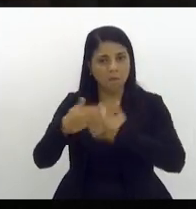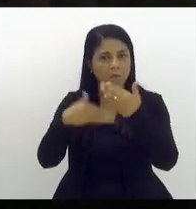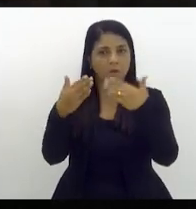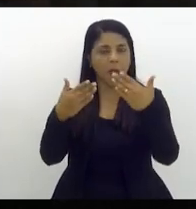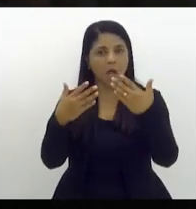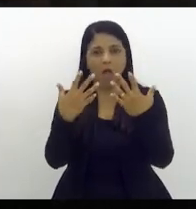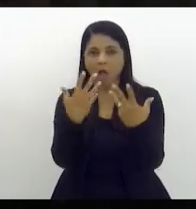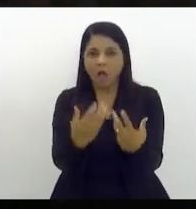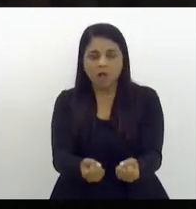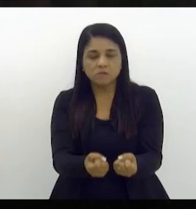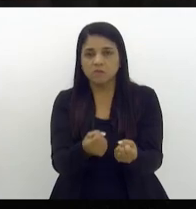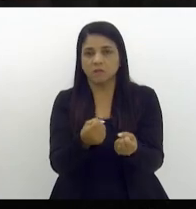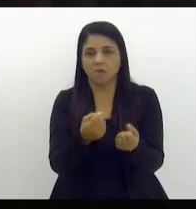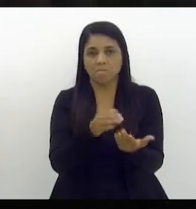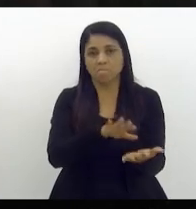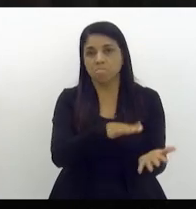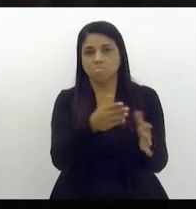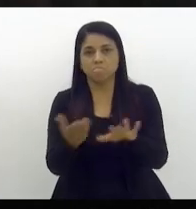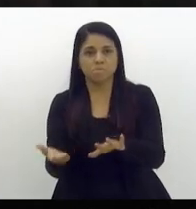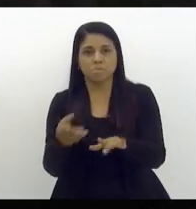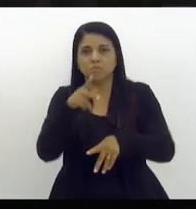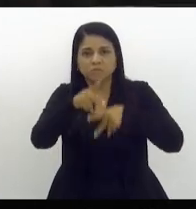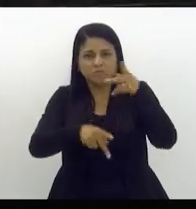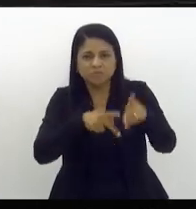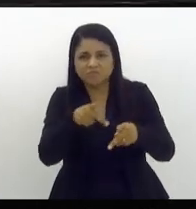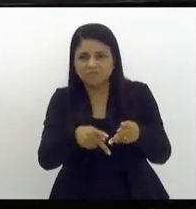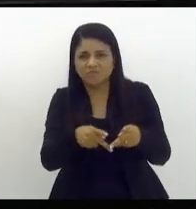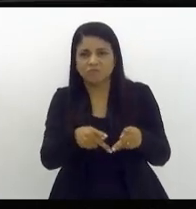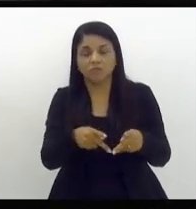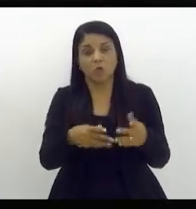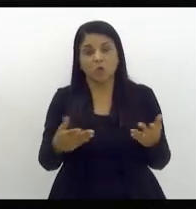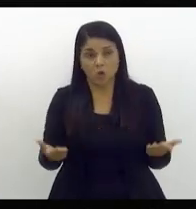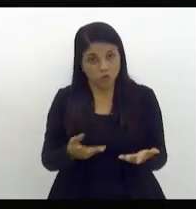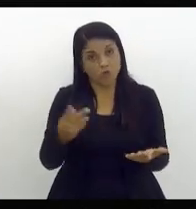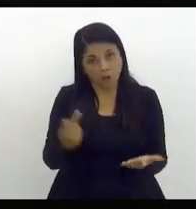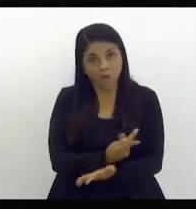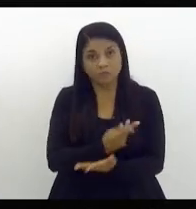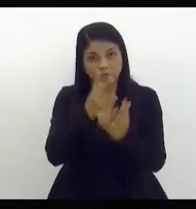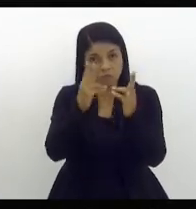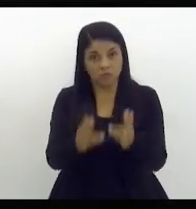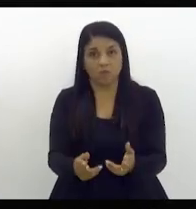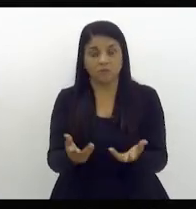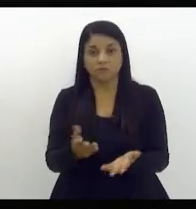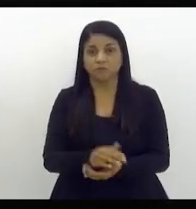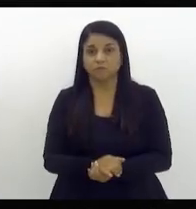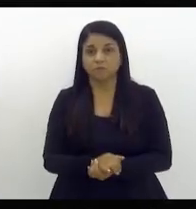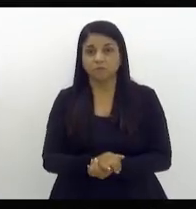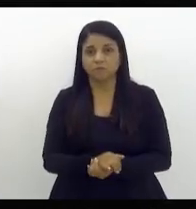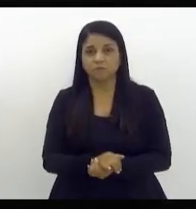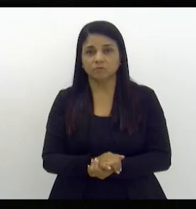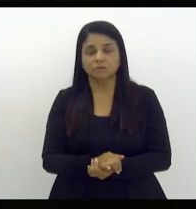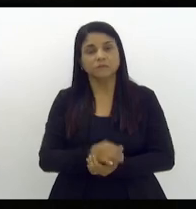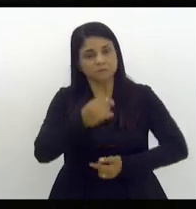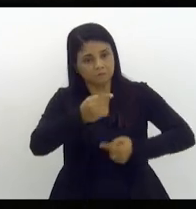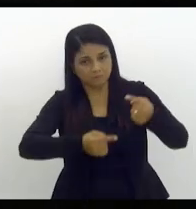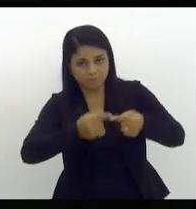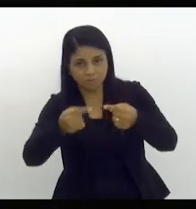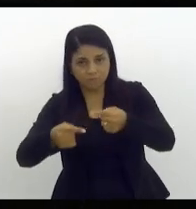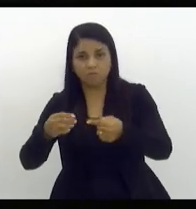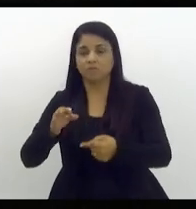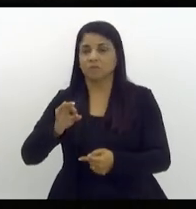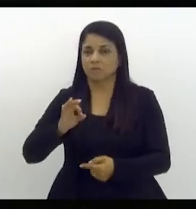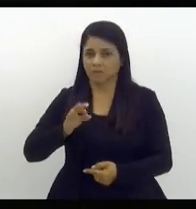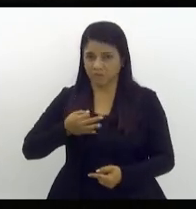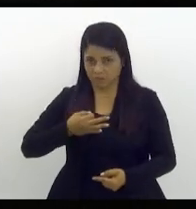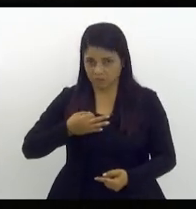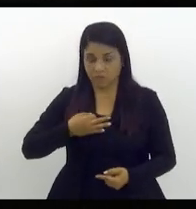sua própria população, porque é isso que acontece hoje. Então, assim, podemos fazer esse debate da Câmara. Permite